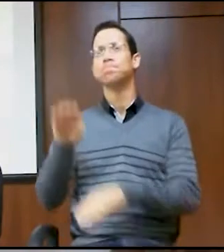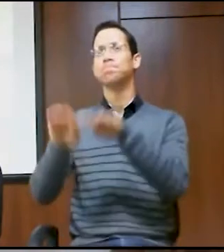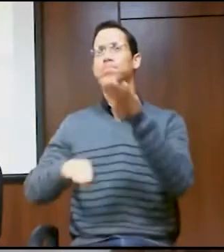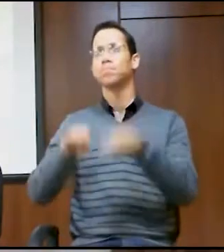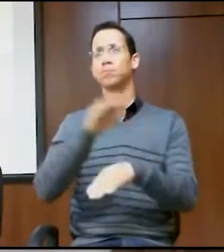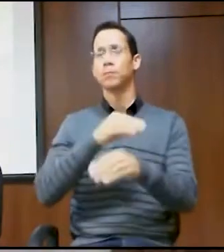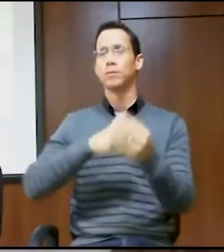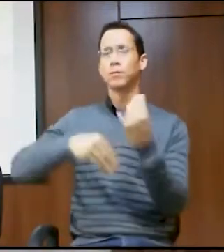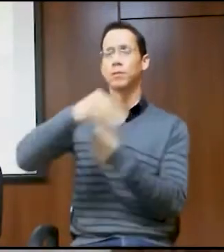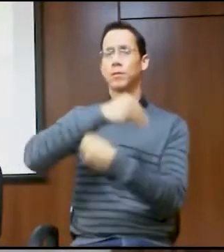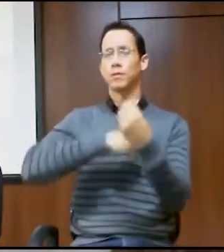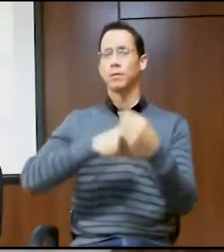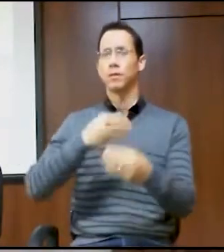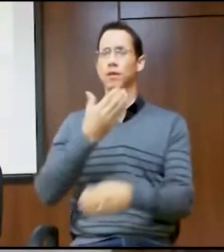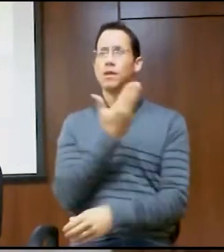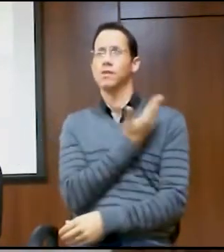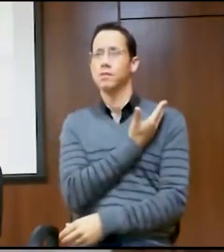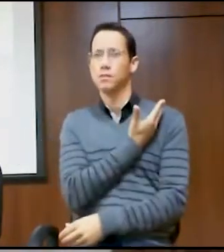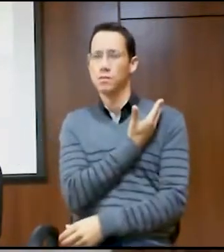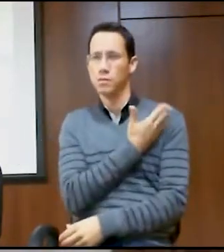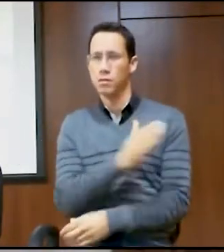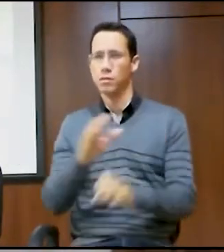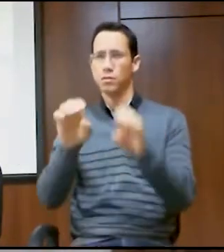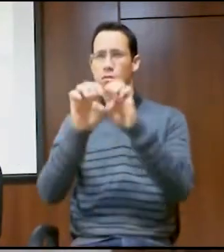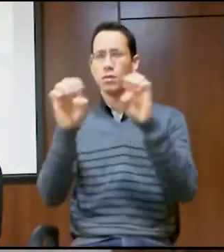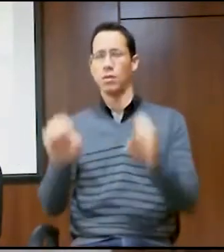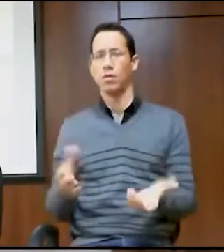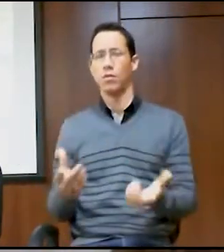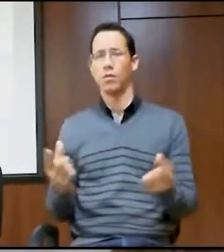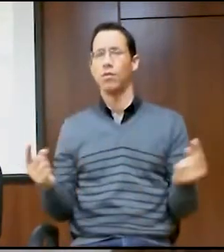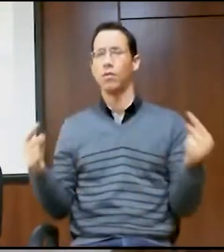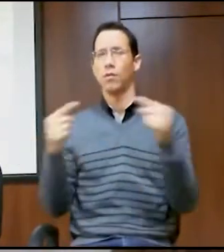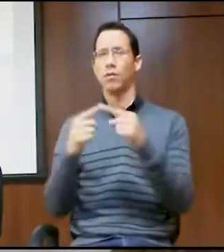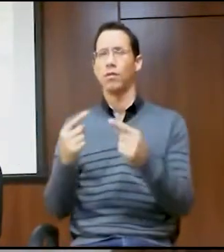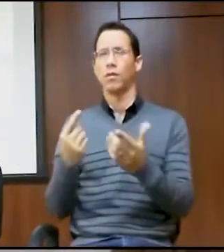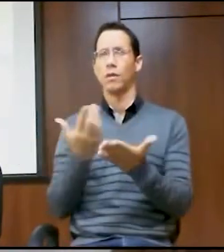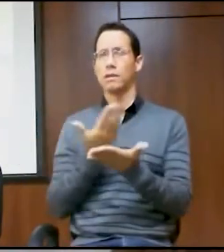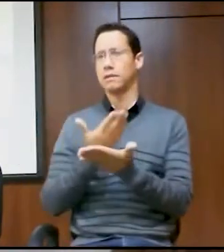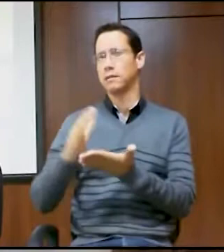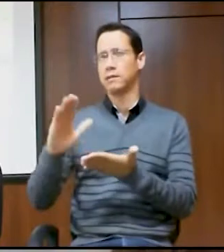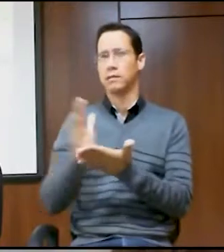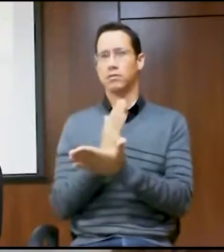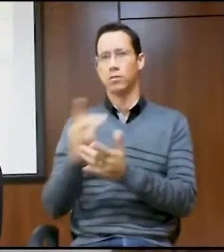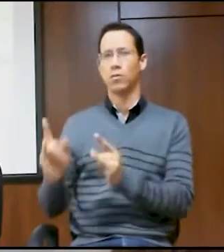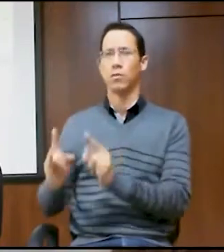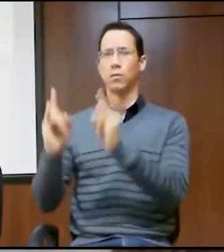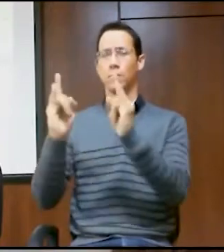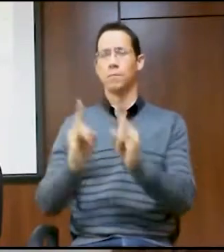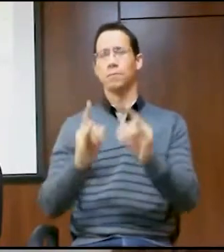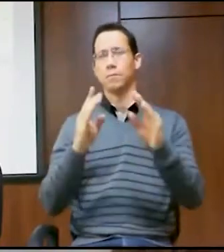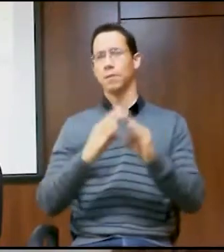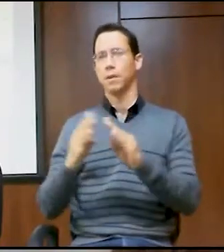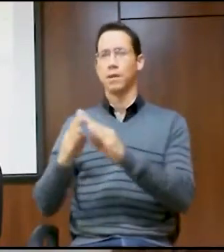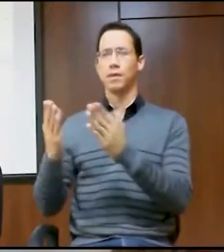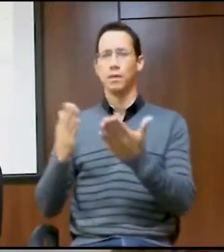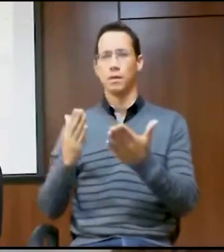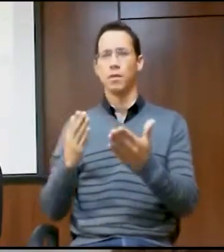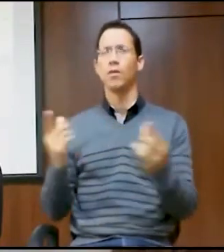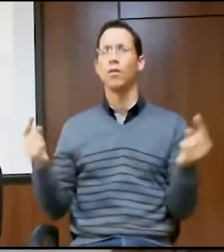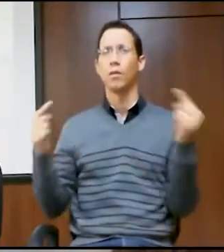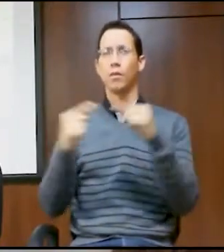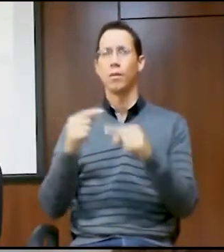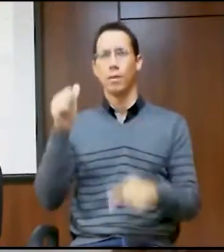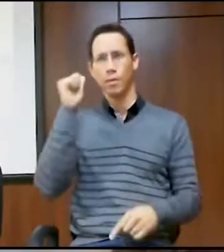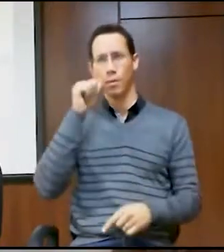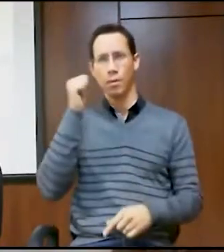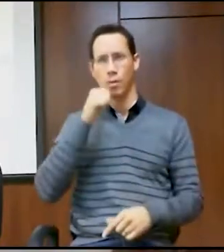com o racismo estrutural, combinada com a questão da segregação urbana, combinada com a questão da mulher, né, da desigualdade